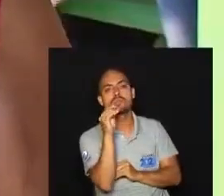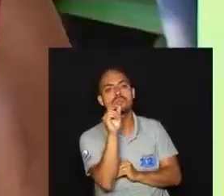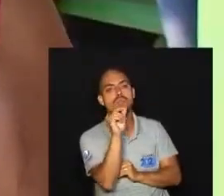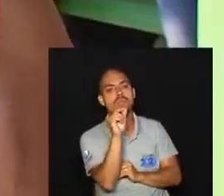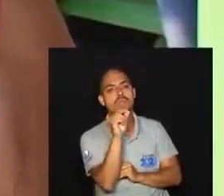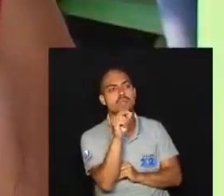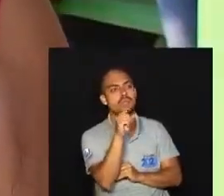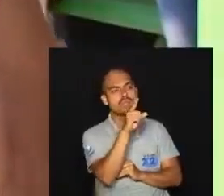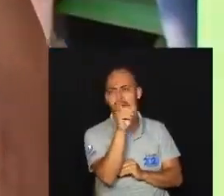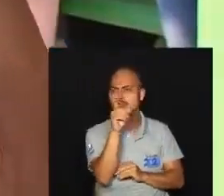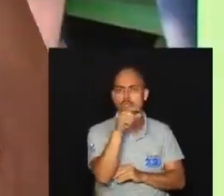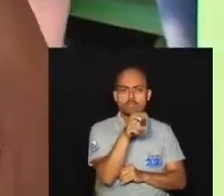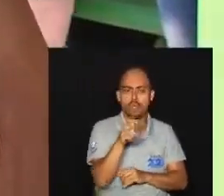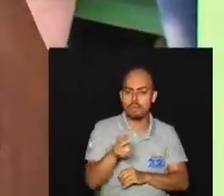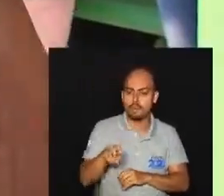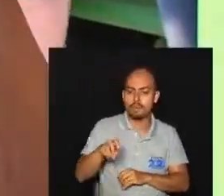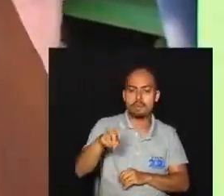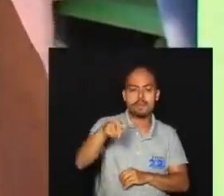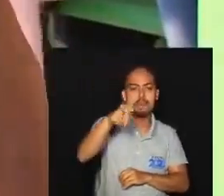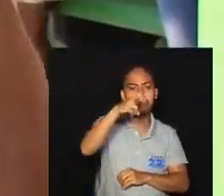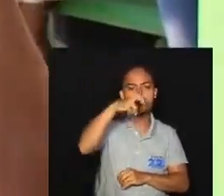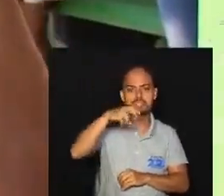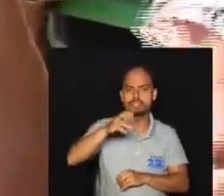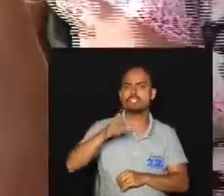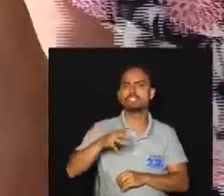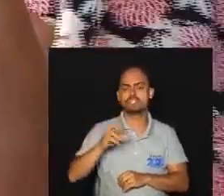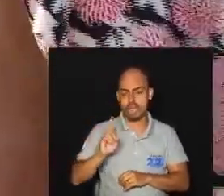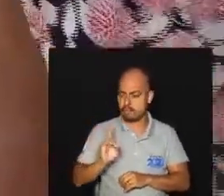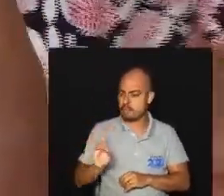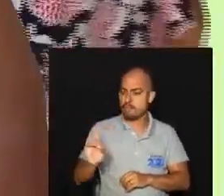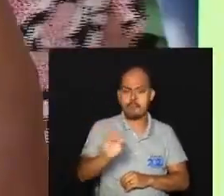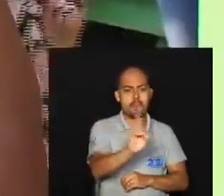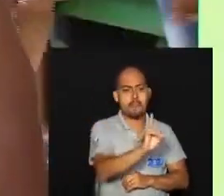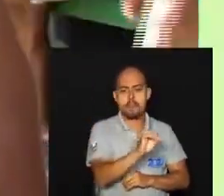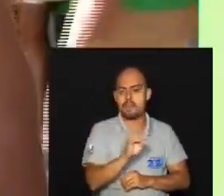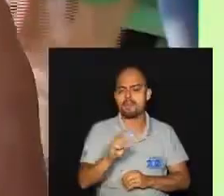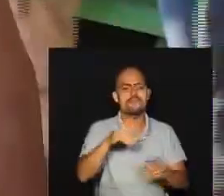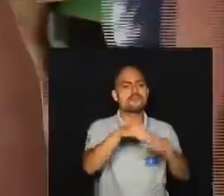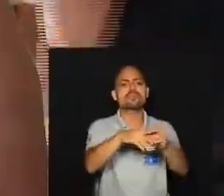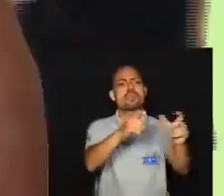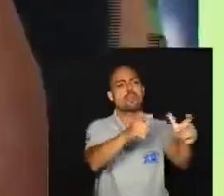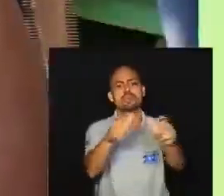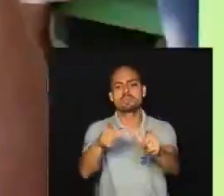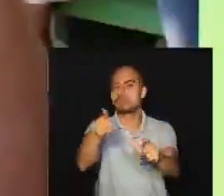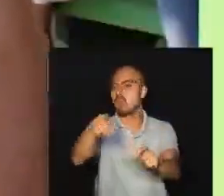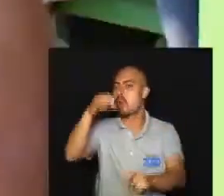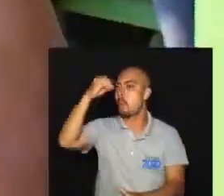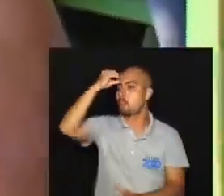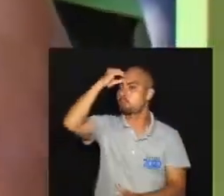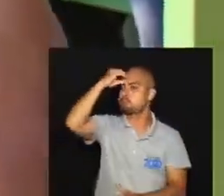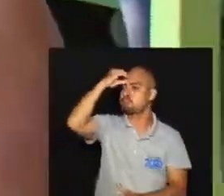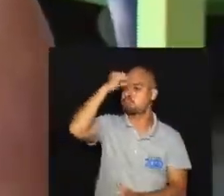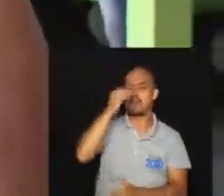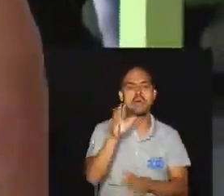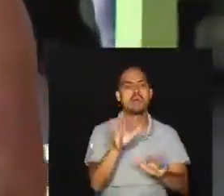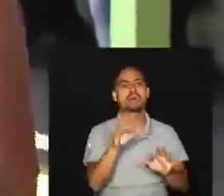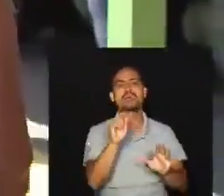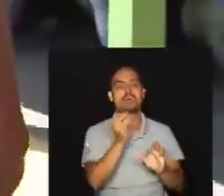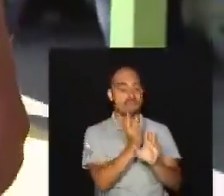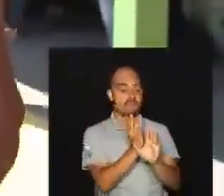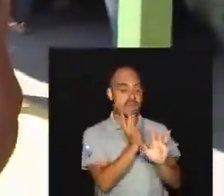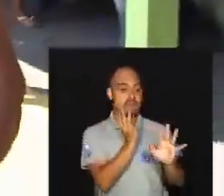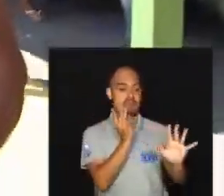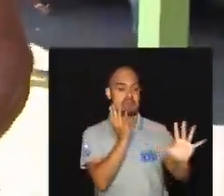para o piso de cima, já andei a escola inteira para saber onde é que eu voto, eles não sabem. Agora me mandaram pegar essa